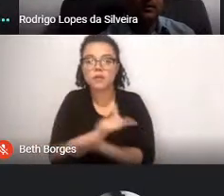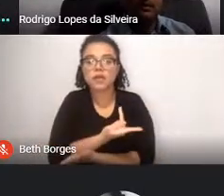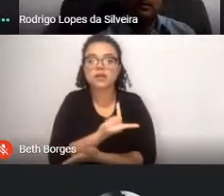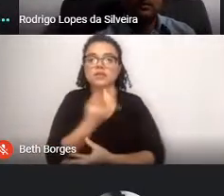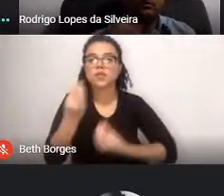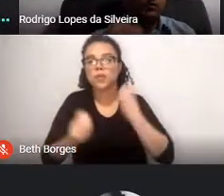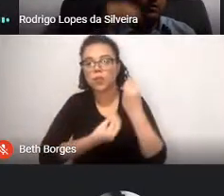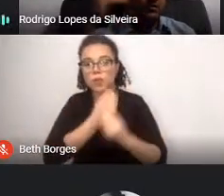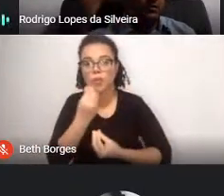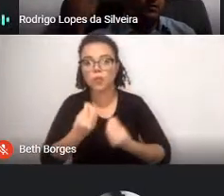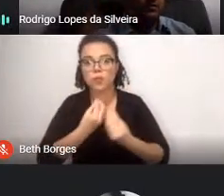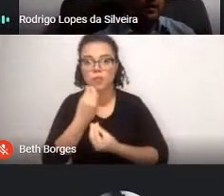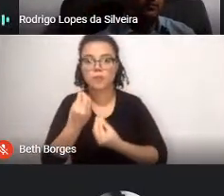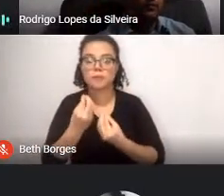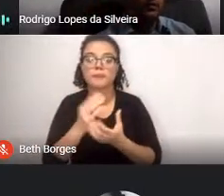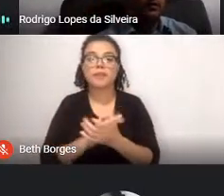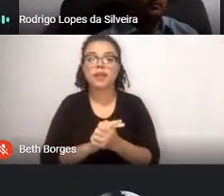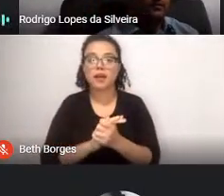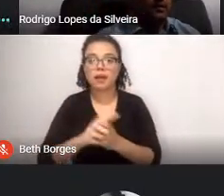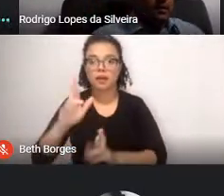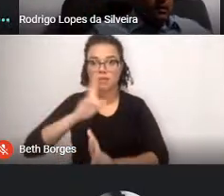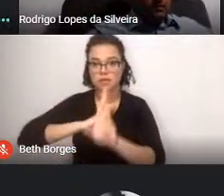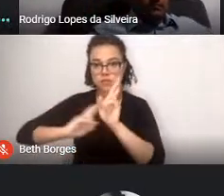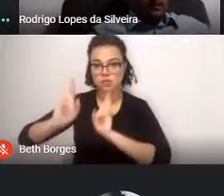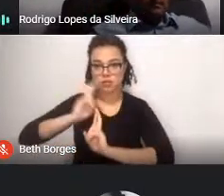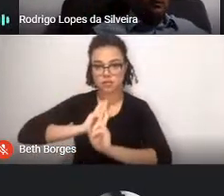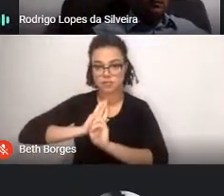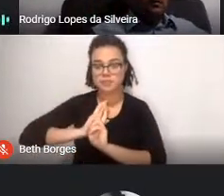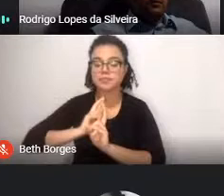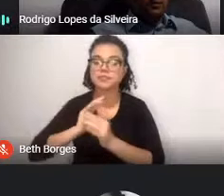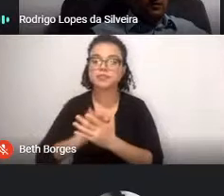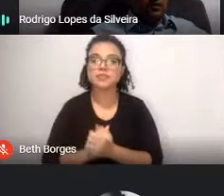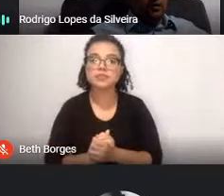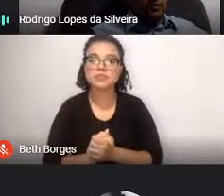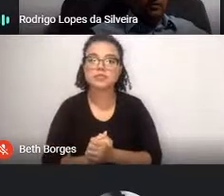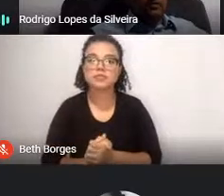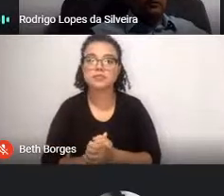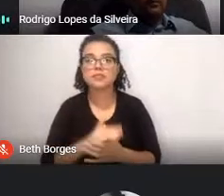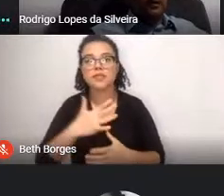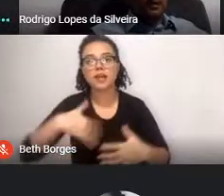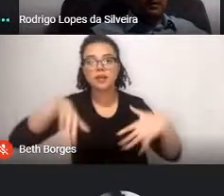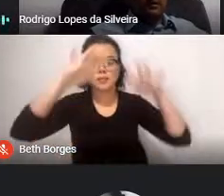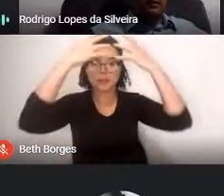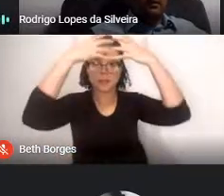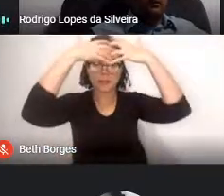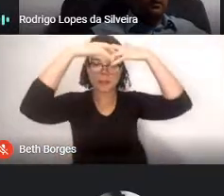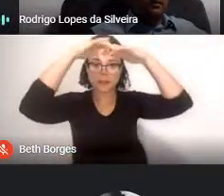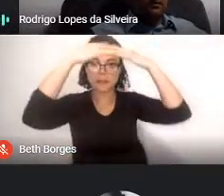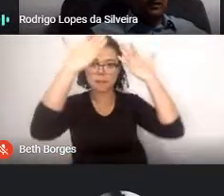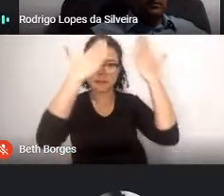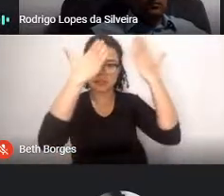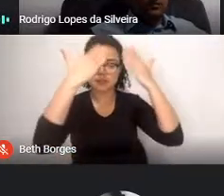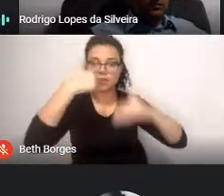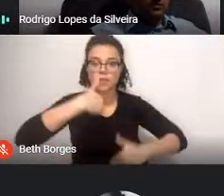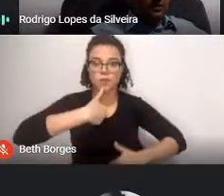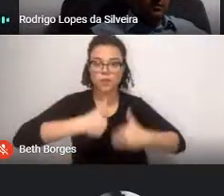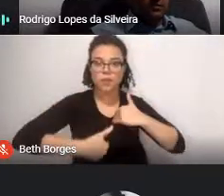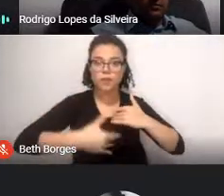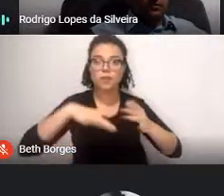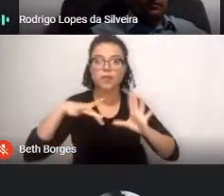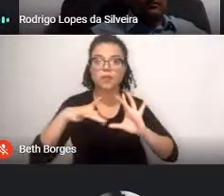indiretamente, todos esses resultados, porque a parte psicofisiológica, ela vai dando esses resultados